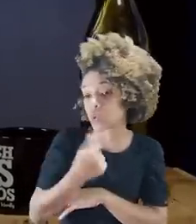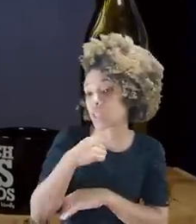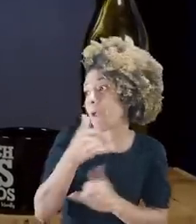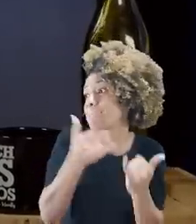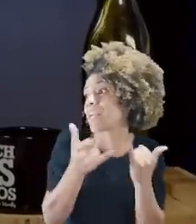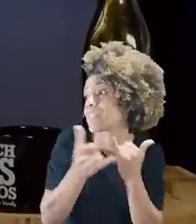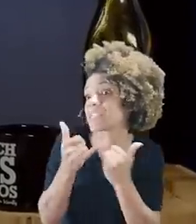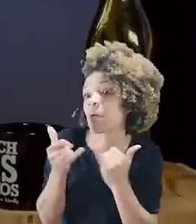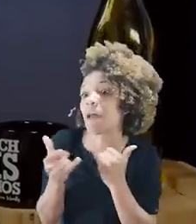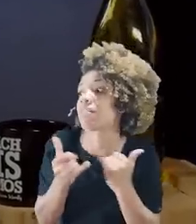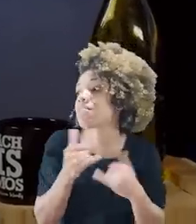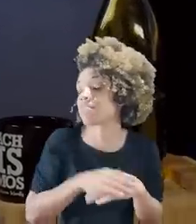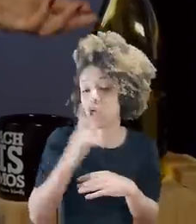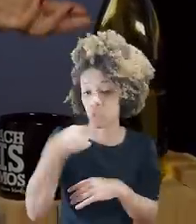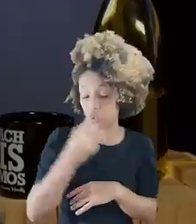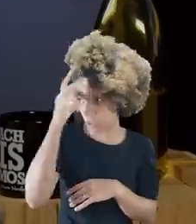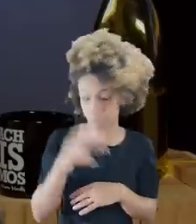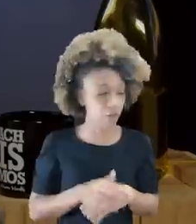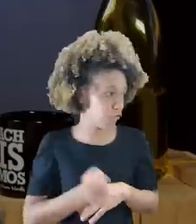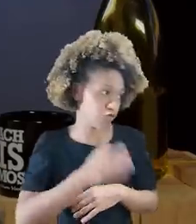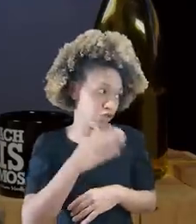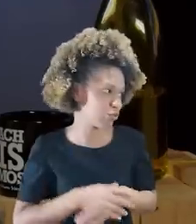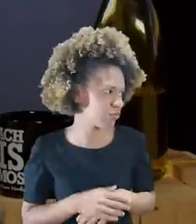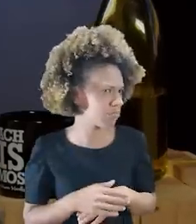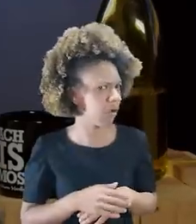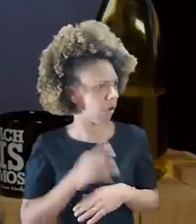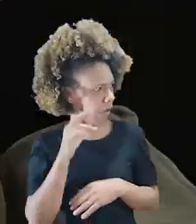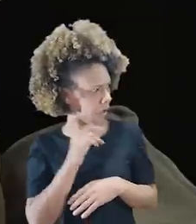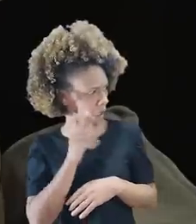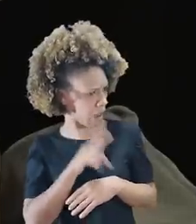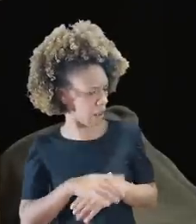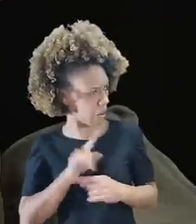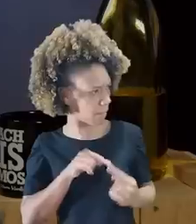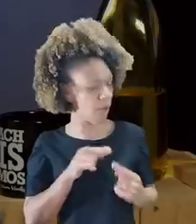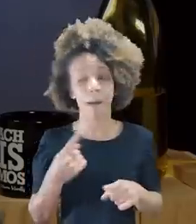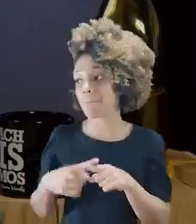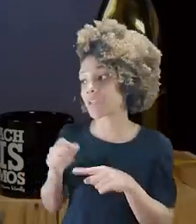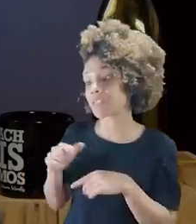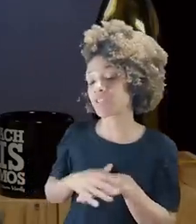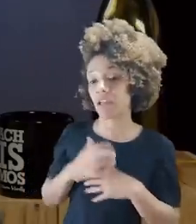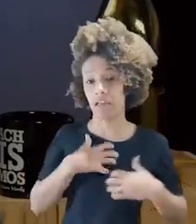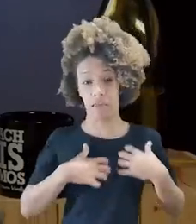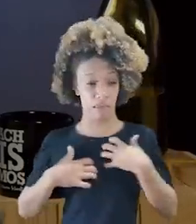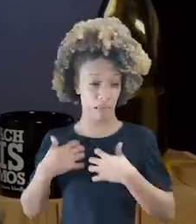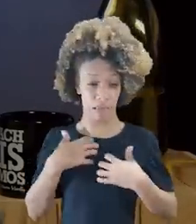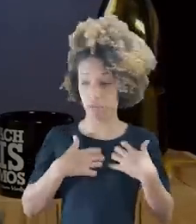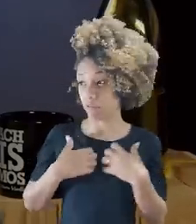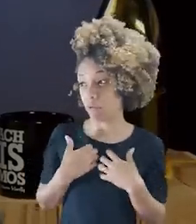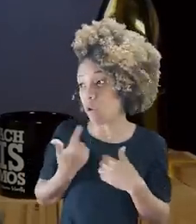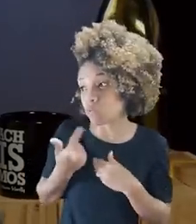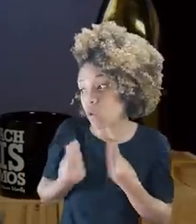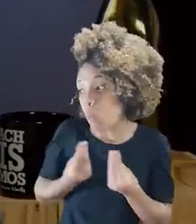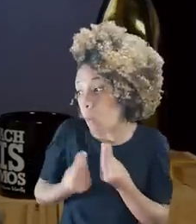sou mais inteligente do que eu sou E aí vai vivendo essa máscara entendeu isso aí todo dia acora e fala assim poxa